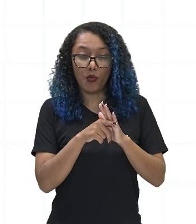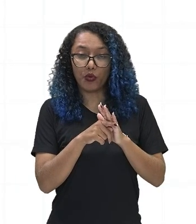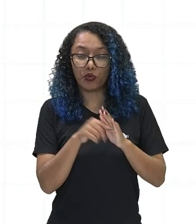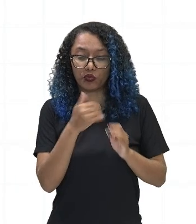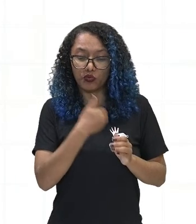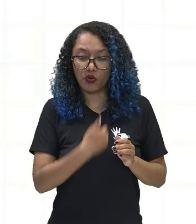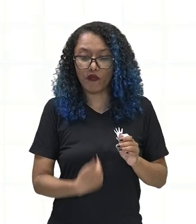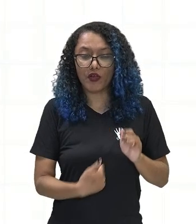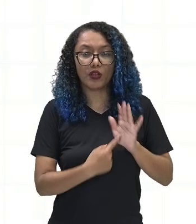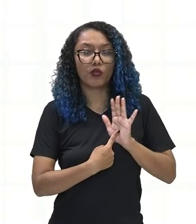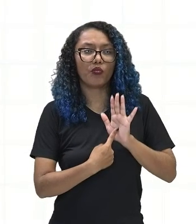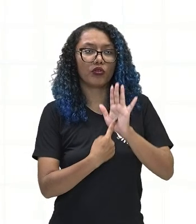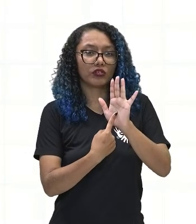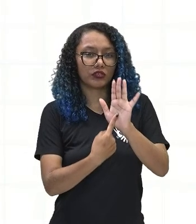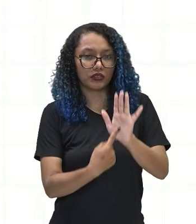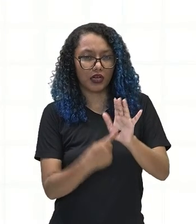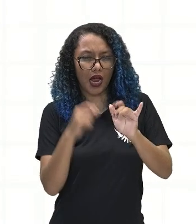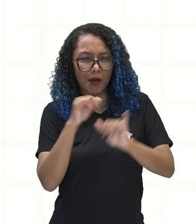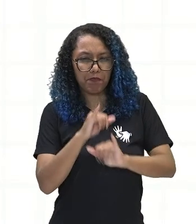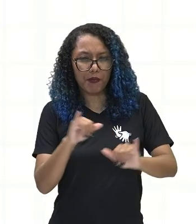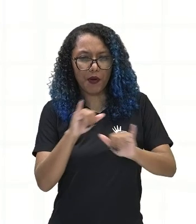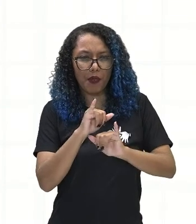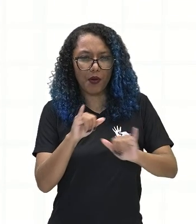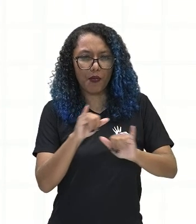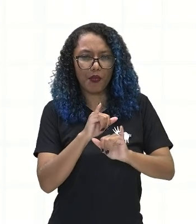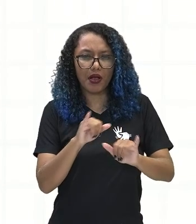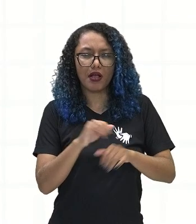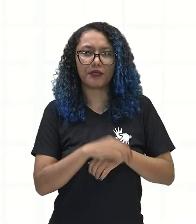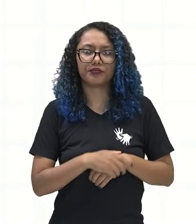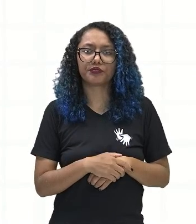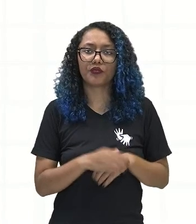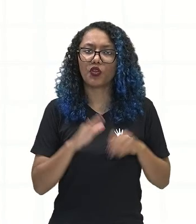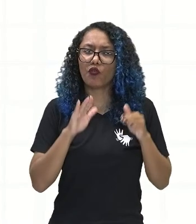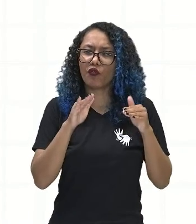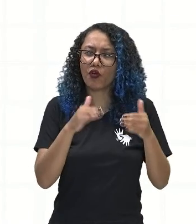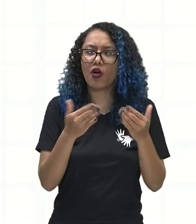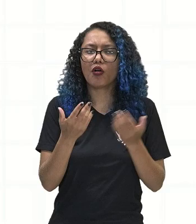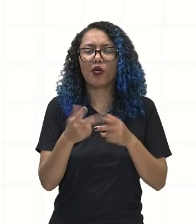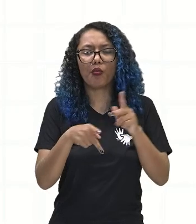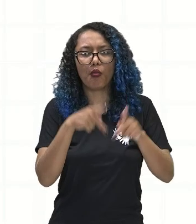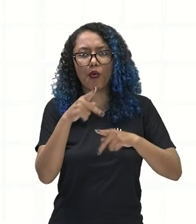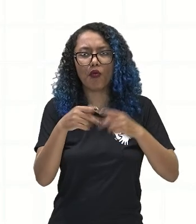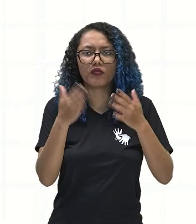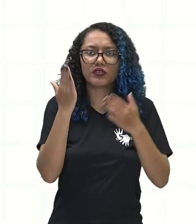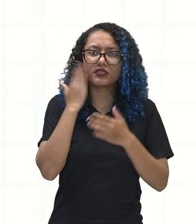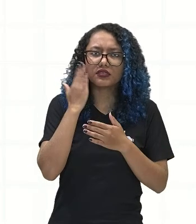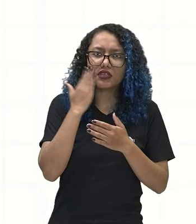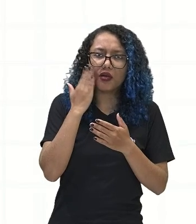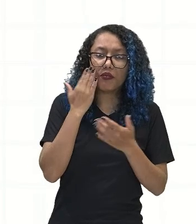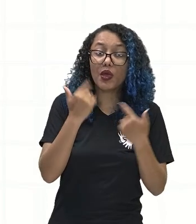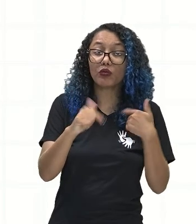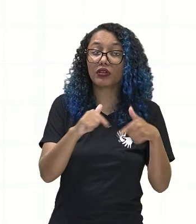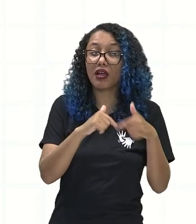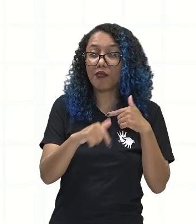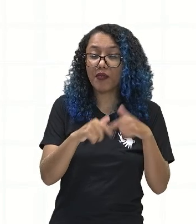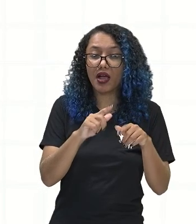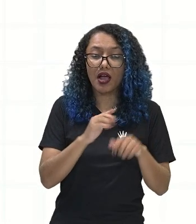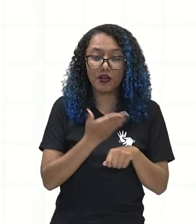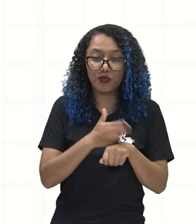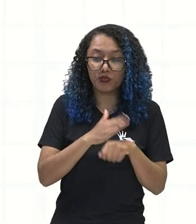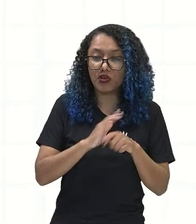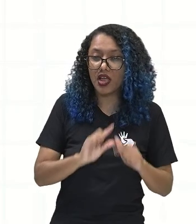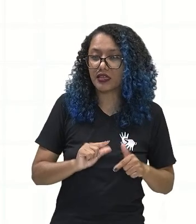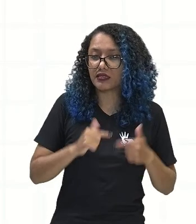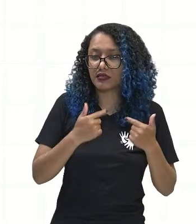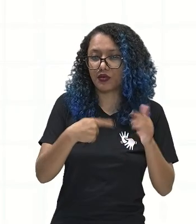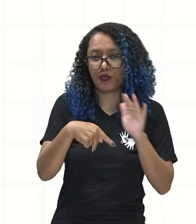governo em vigência em prol de toda a população. Então, o governo também faz esse tipo de campanha publicitária, que é para